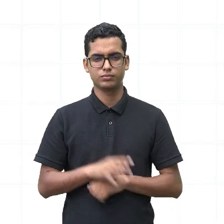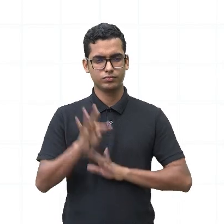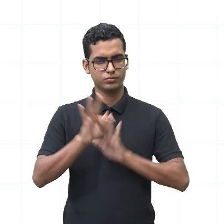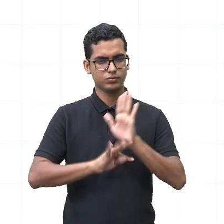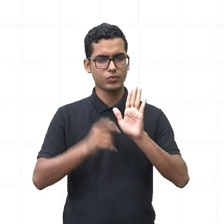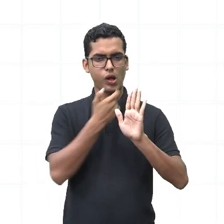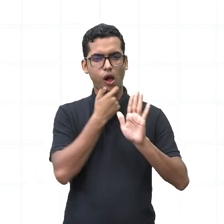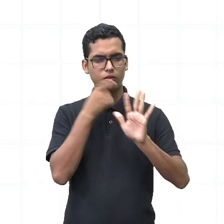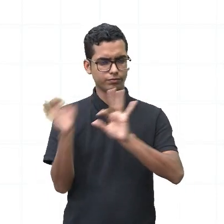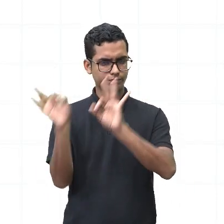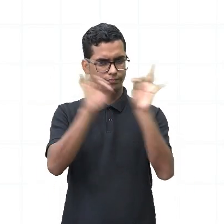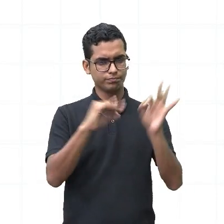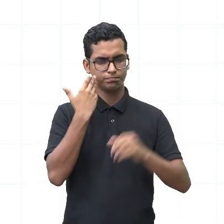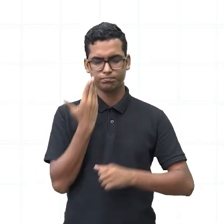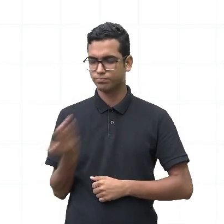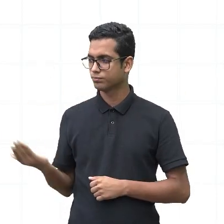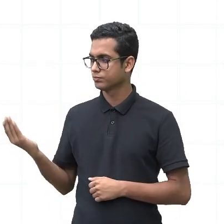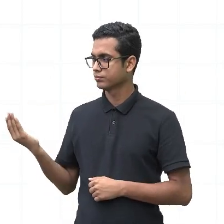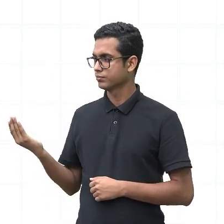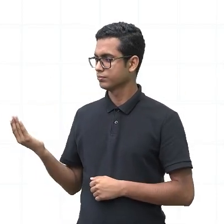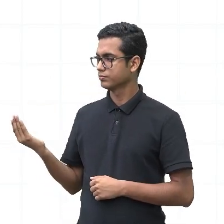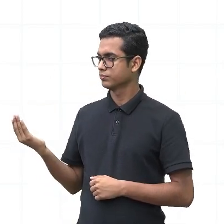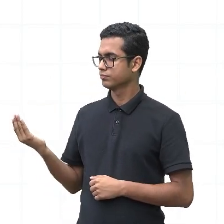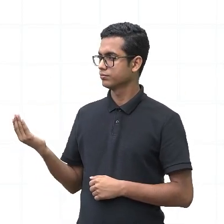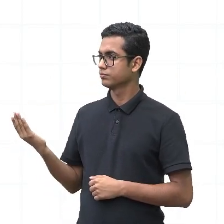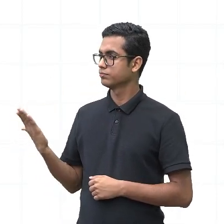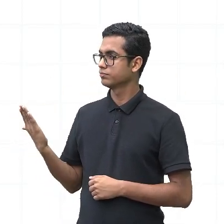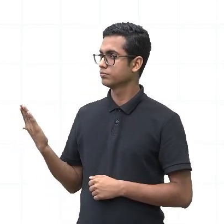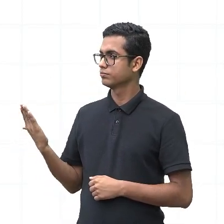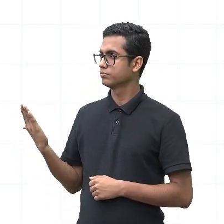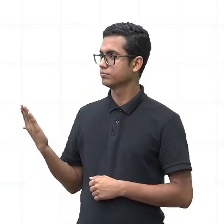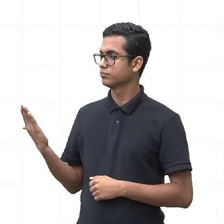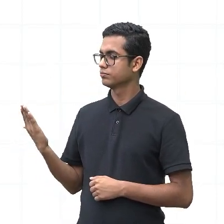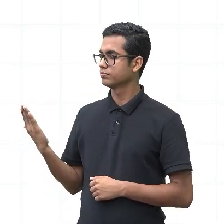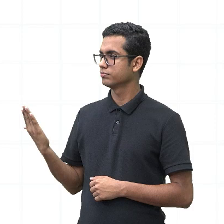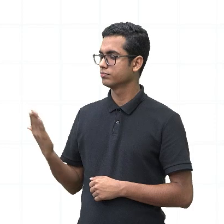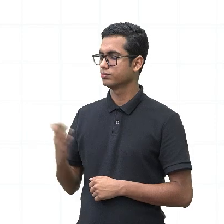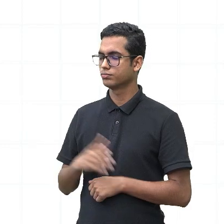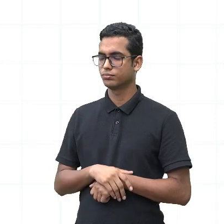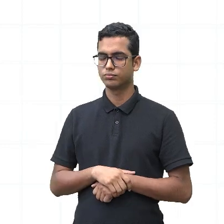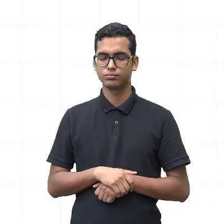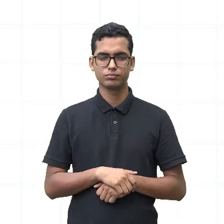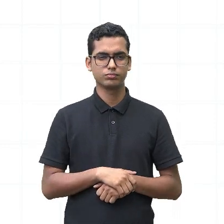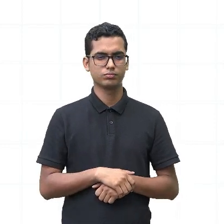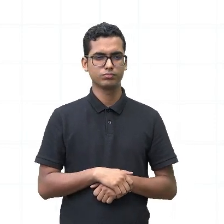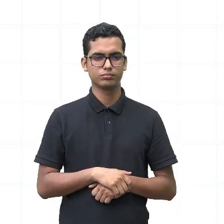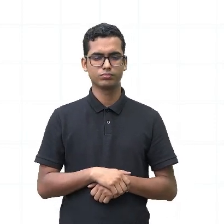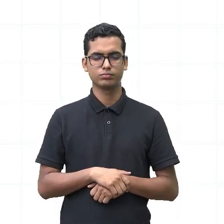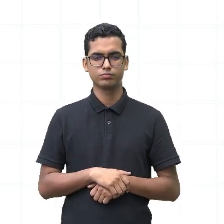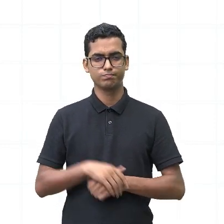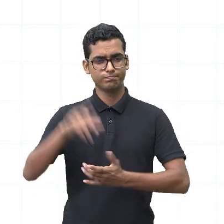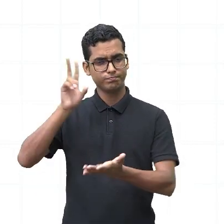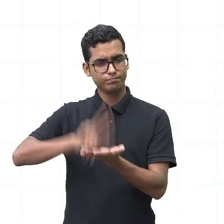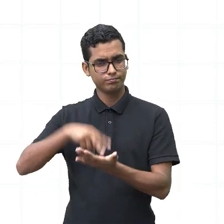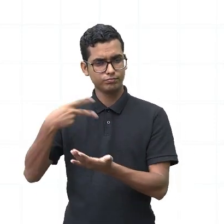PLOS 1 in August 2014, explain the mysterious phenomenon. Então aqui,